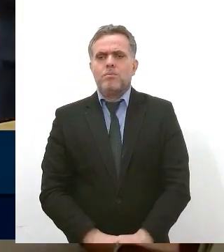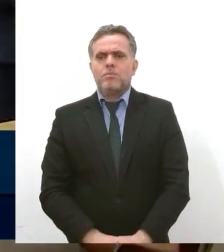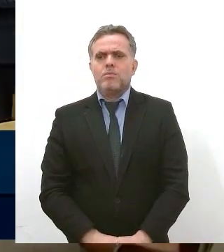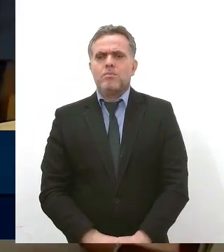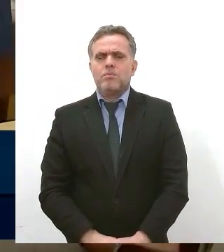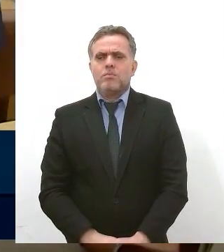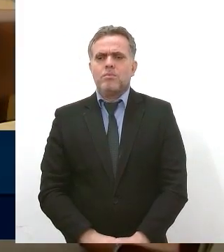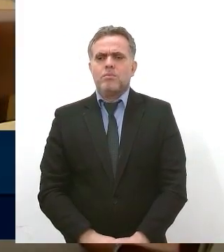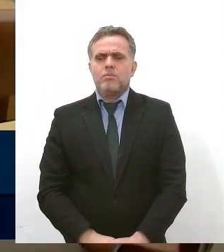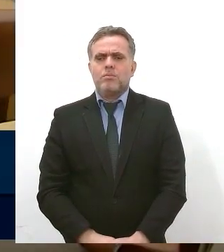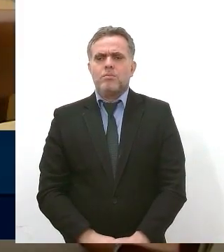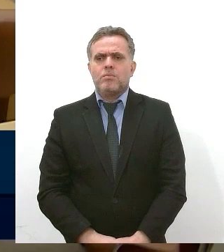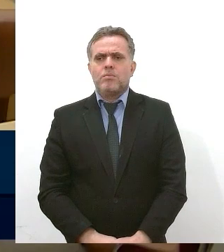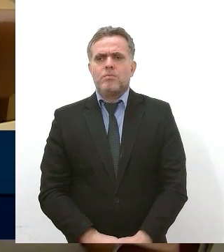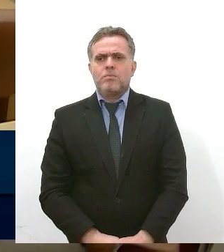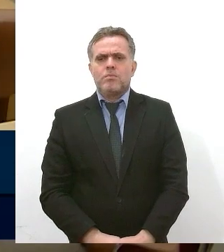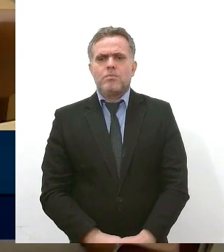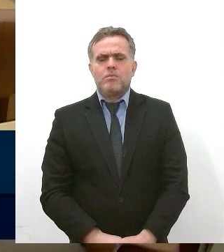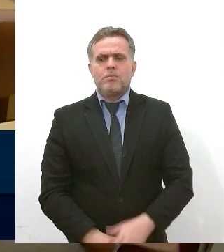Pela ordem, deputado Jorge, tem a palavra.